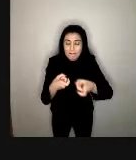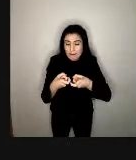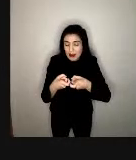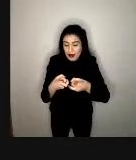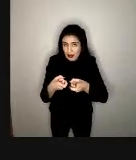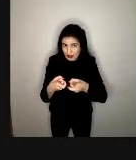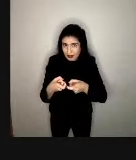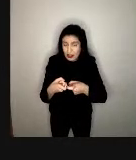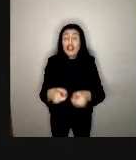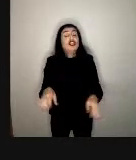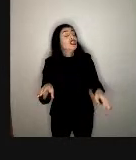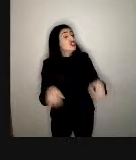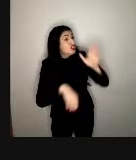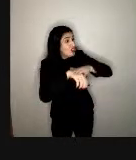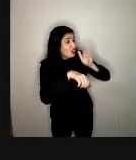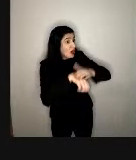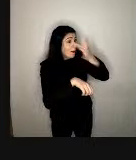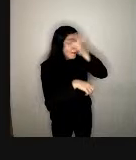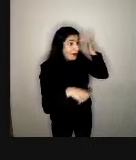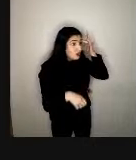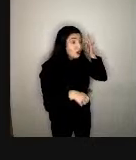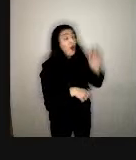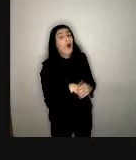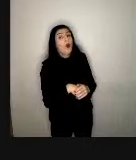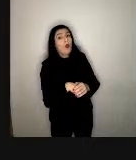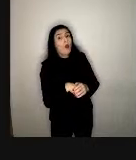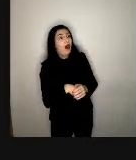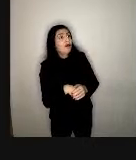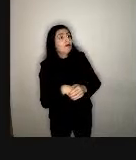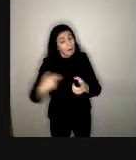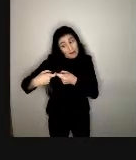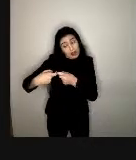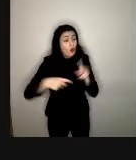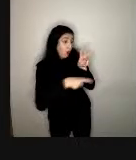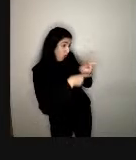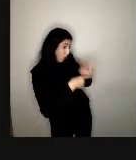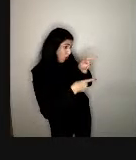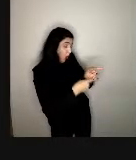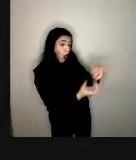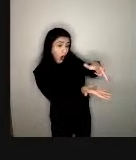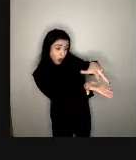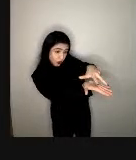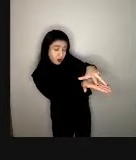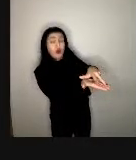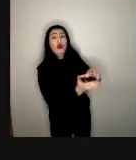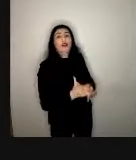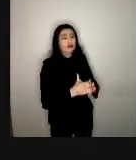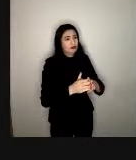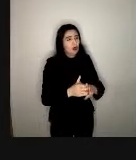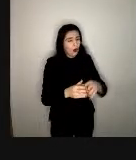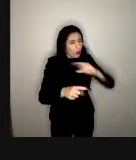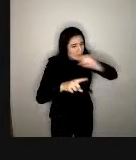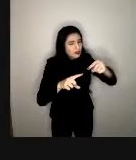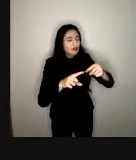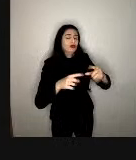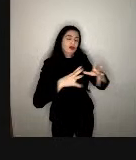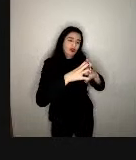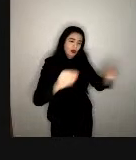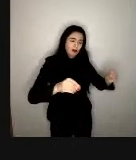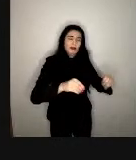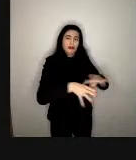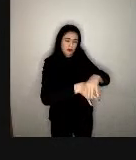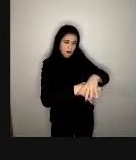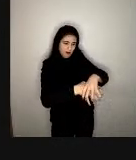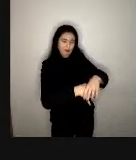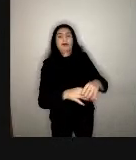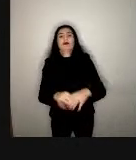próprias pacientes daquela localidade para dar os seus depoimentos, como a gente tem a Tânia e a Gel aqui hoje. Aqui o Hugo